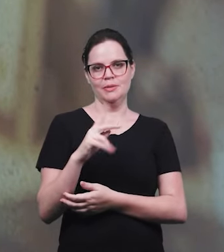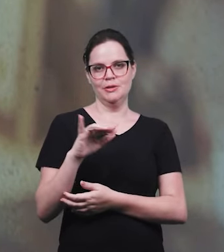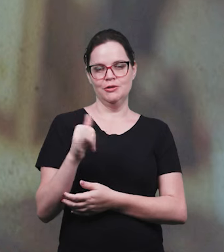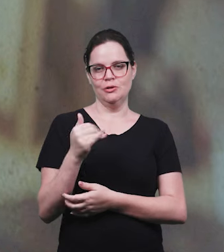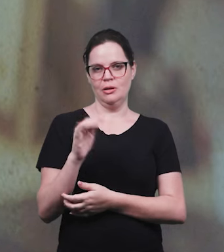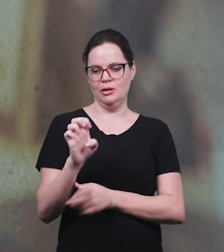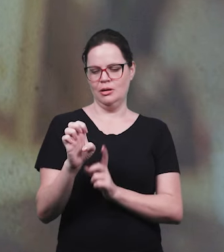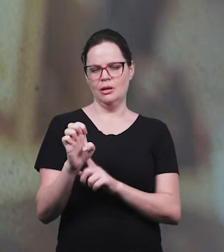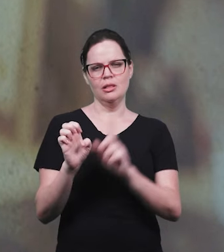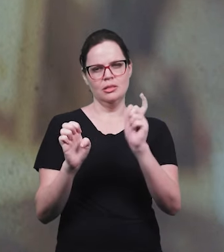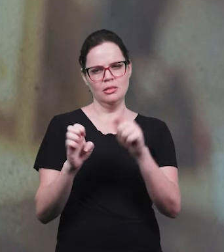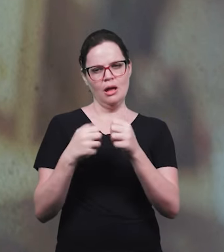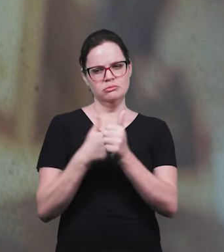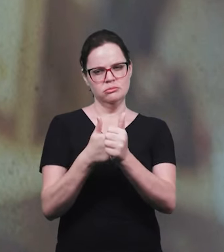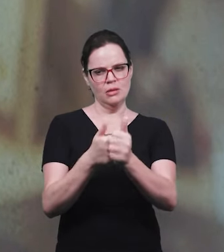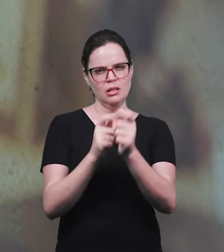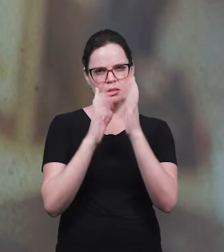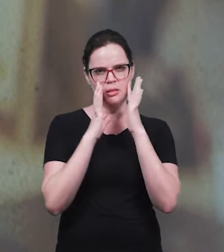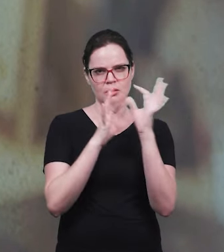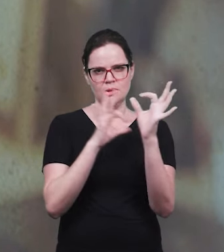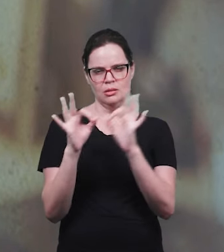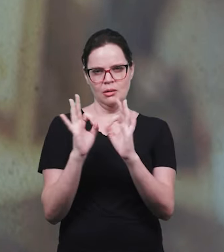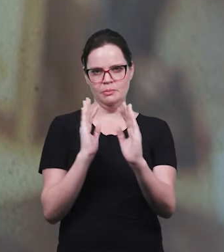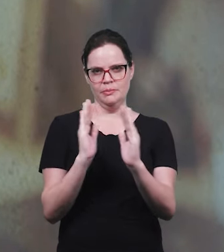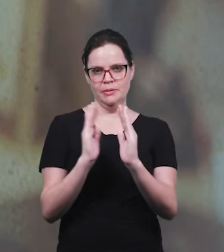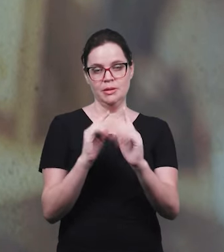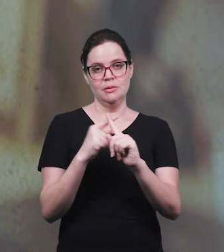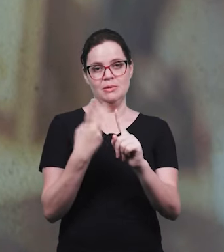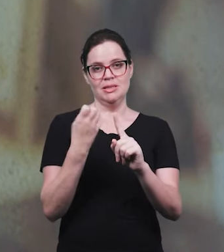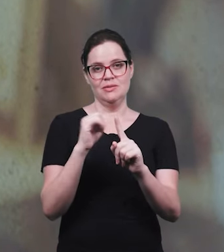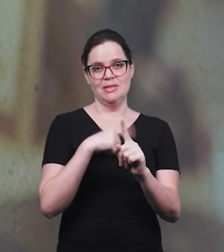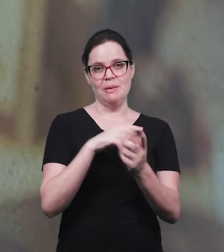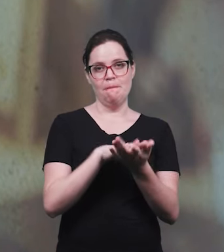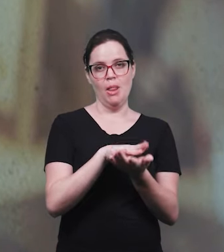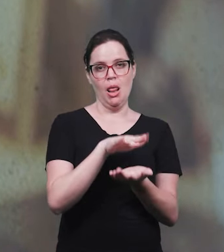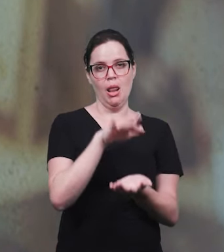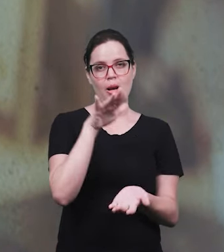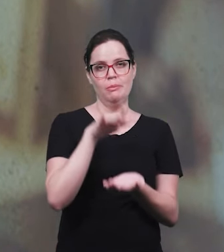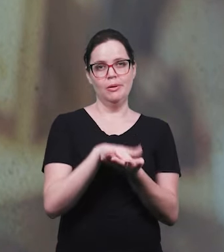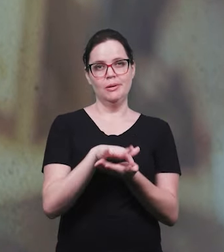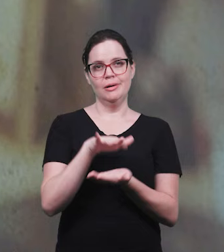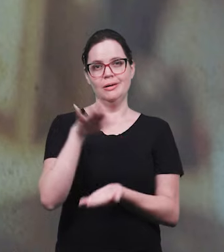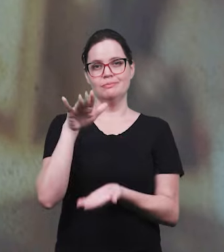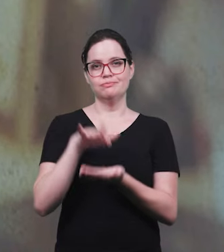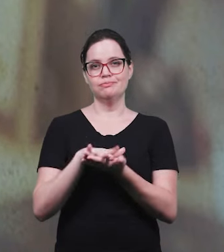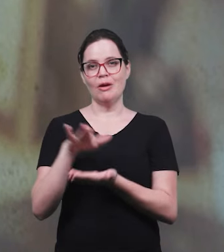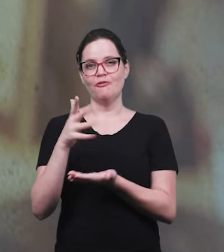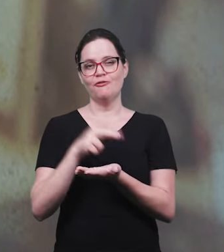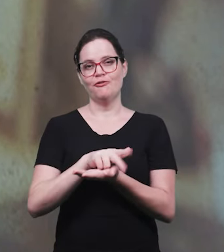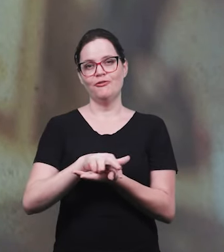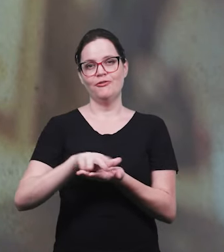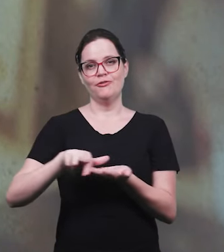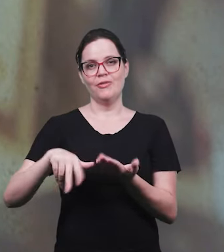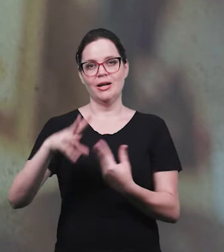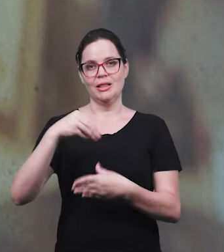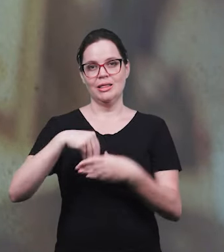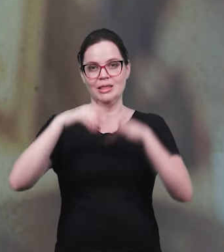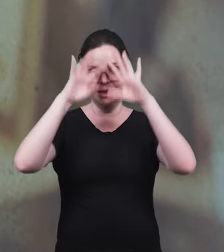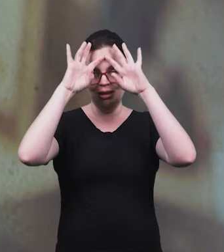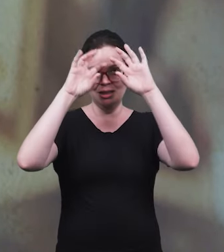pode fazer esse acompanhamento. Mas a partir do momento em que você tem processos não só num